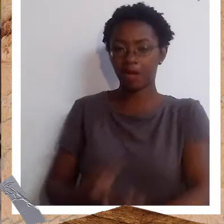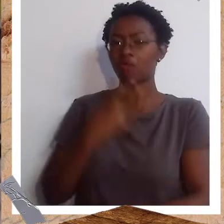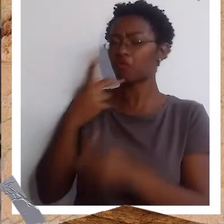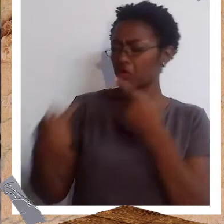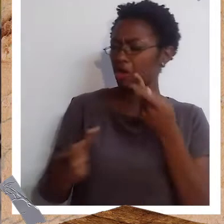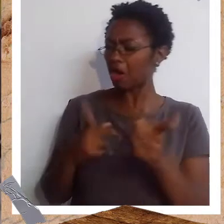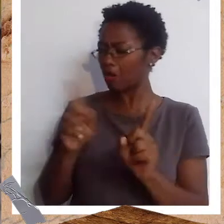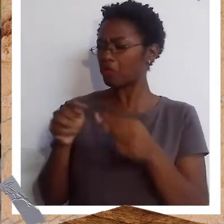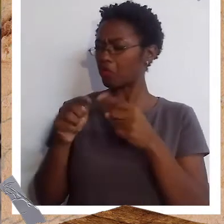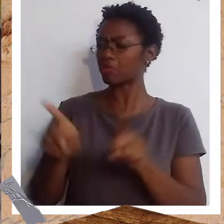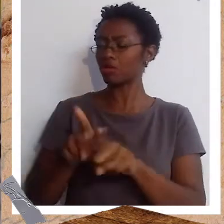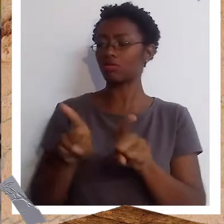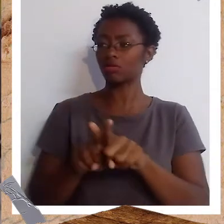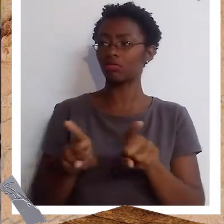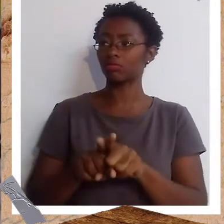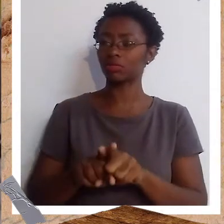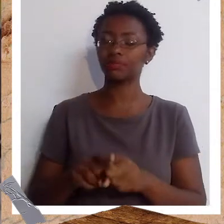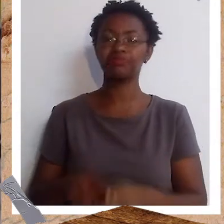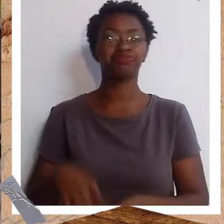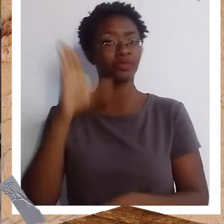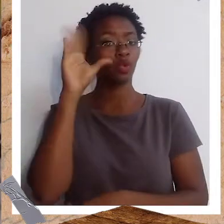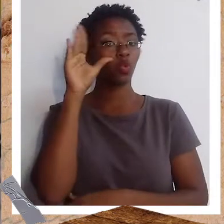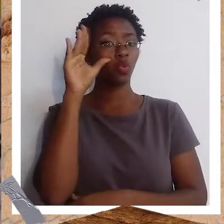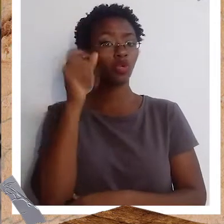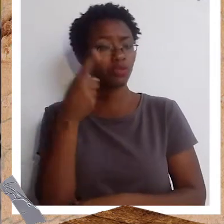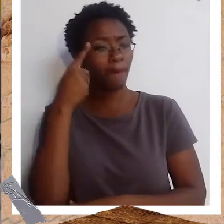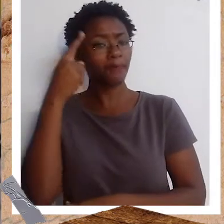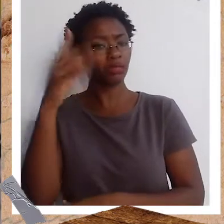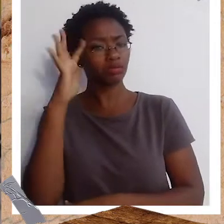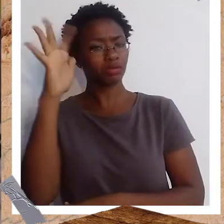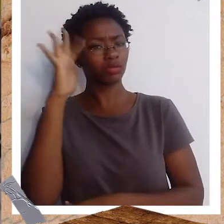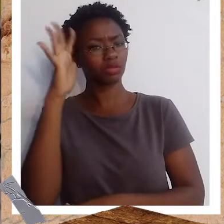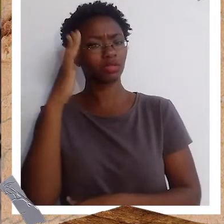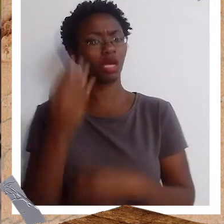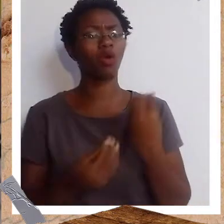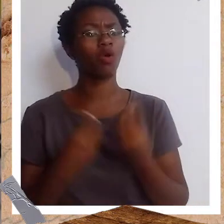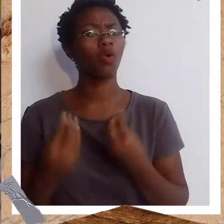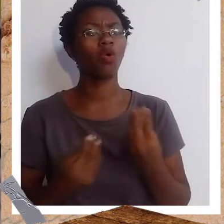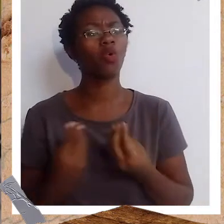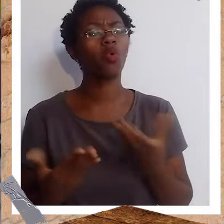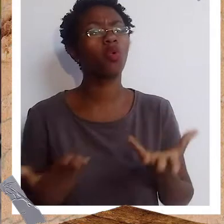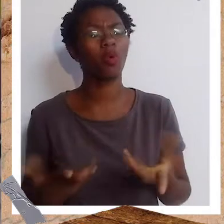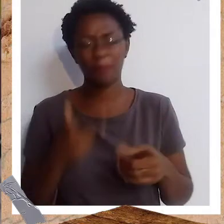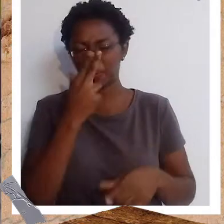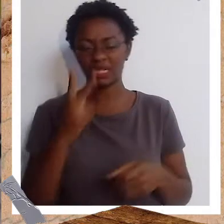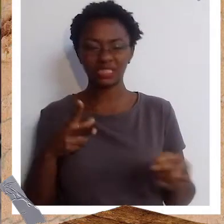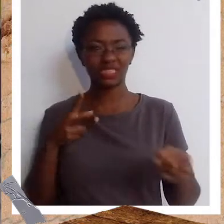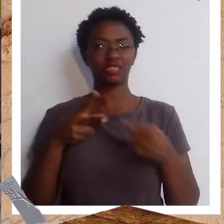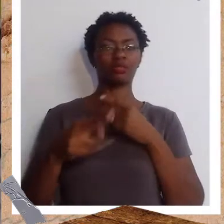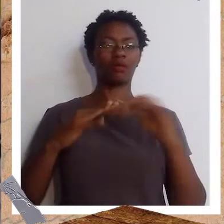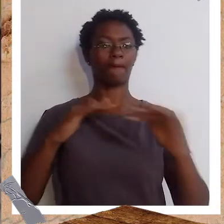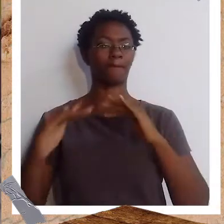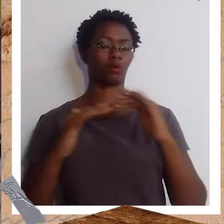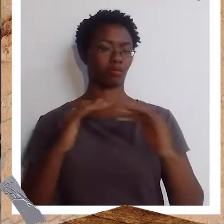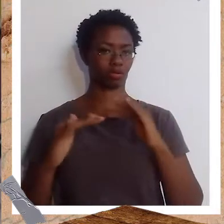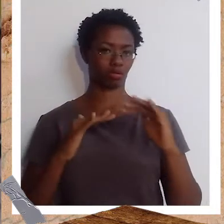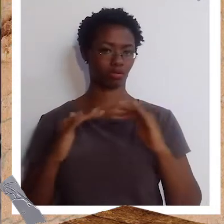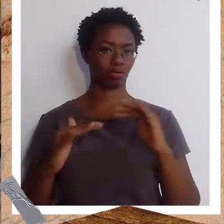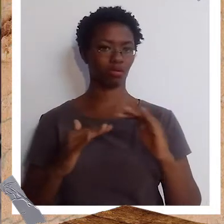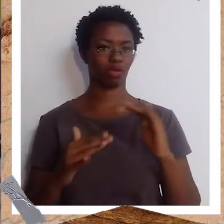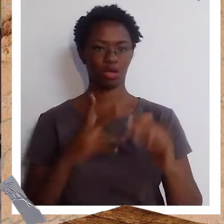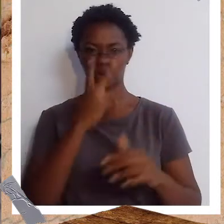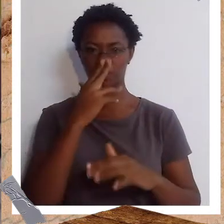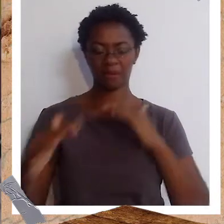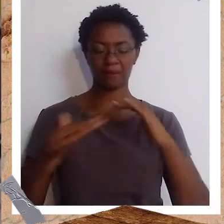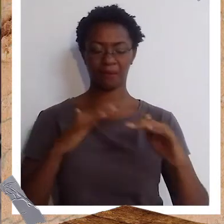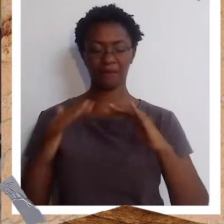Dizia. É muito curioso pensar justamente numa espécie de interrupção dessa mobilidade, né? Se